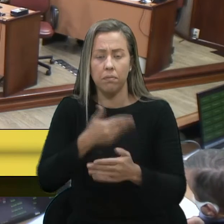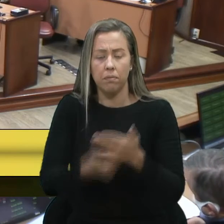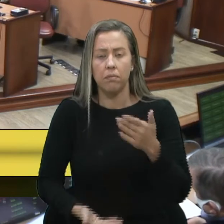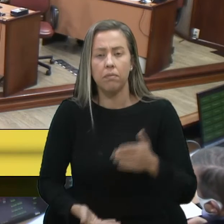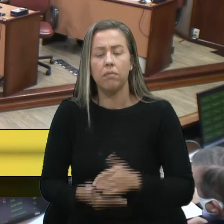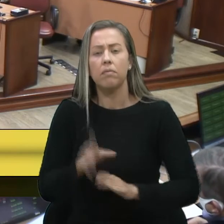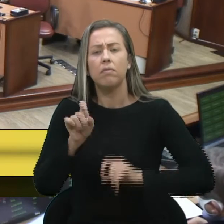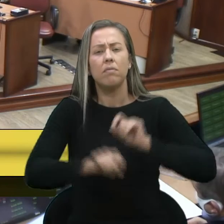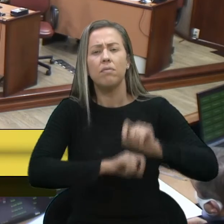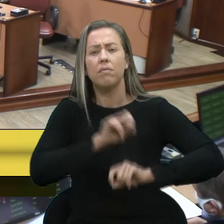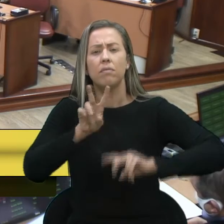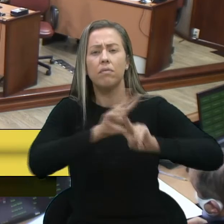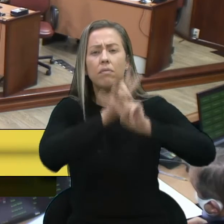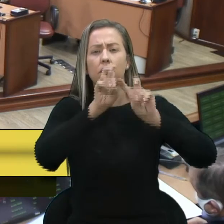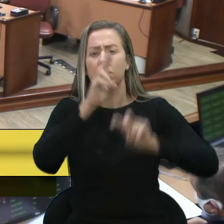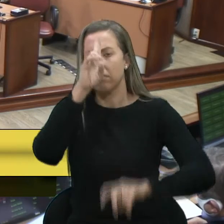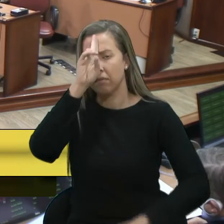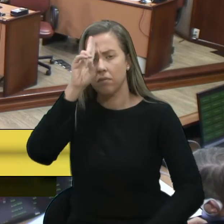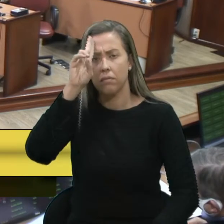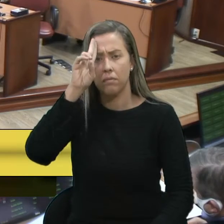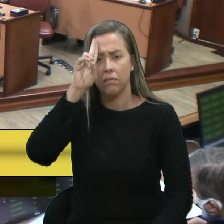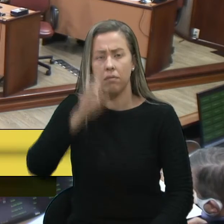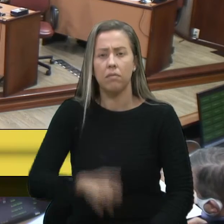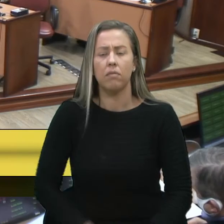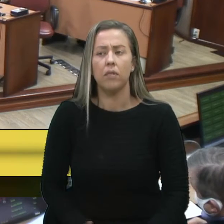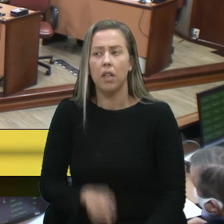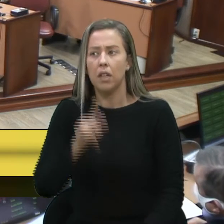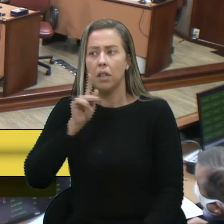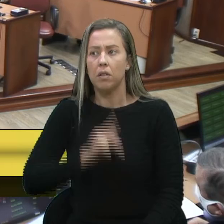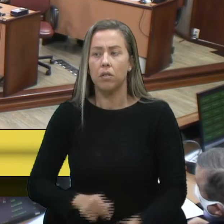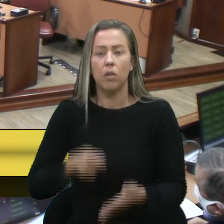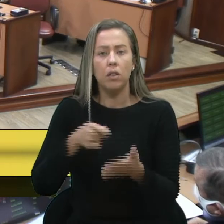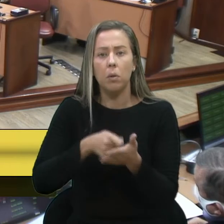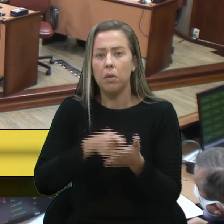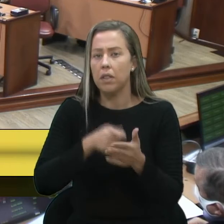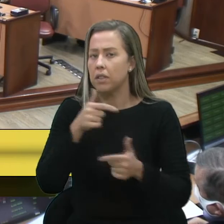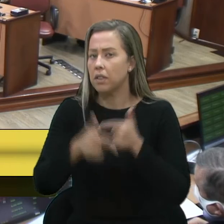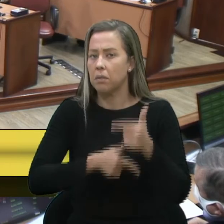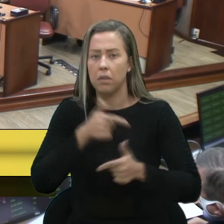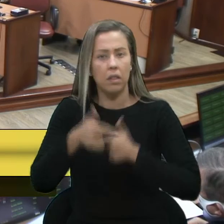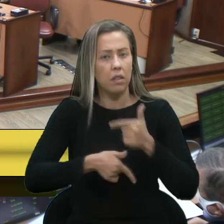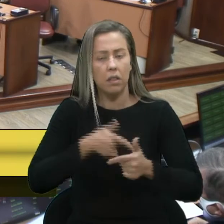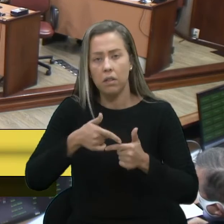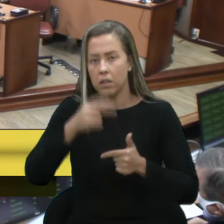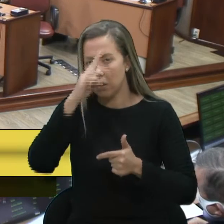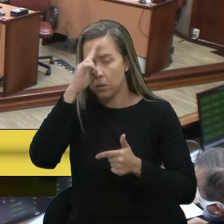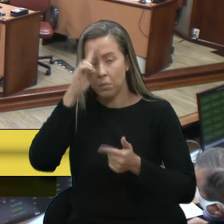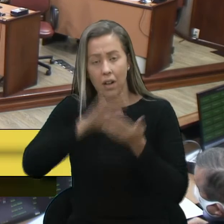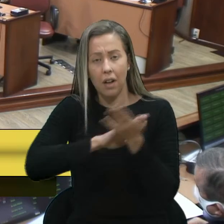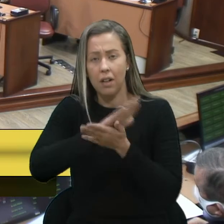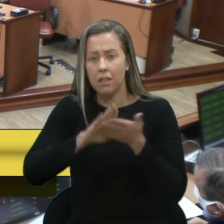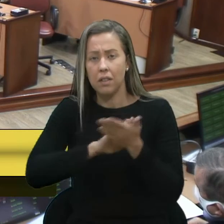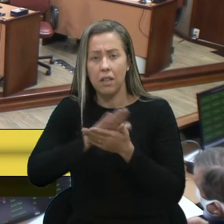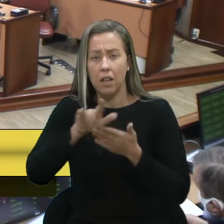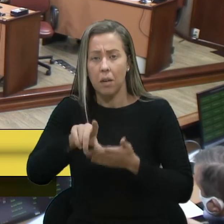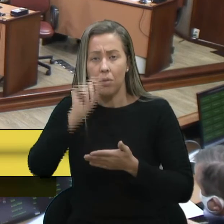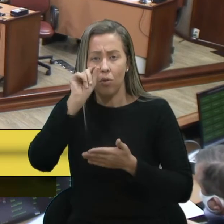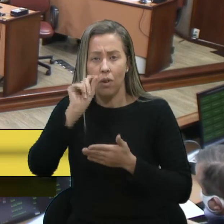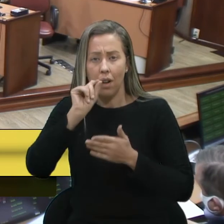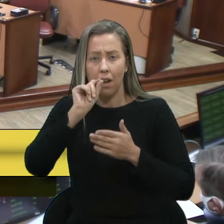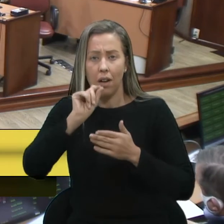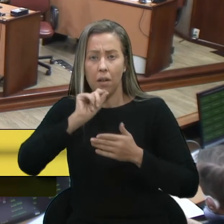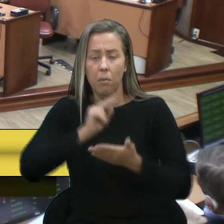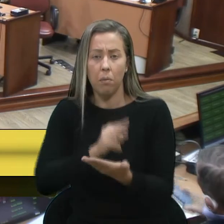A questão do Uber, a pessoa não é obrigada a trabalhar de Uber nem nada. É uma possibilidade para ela